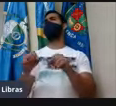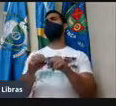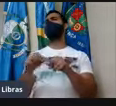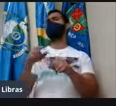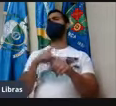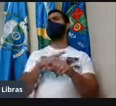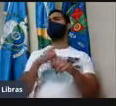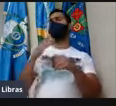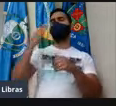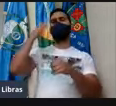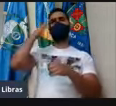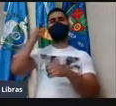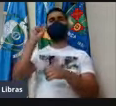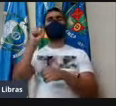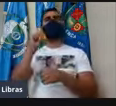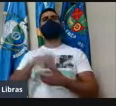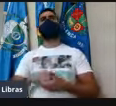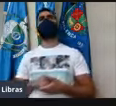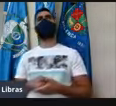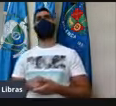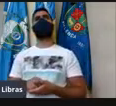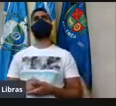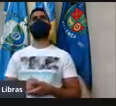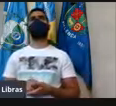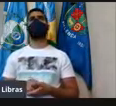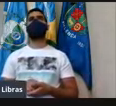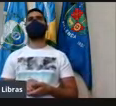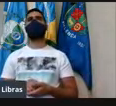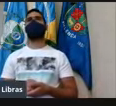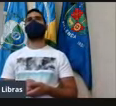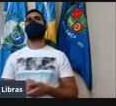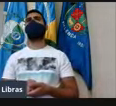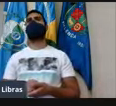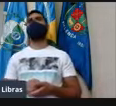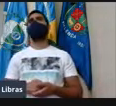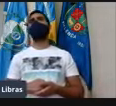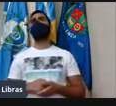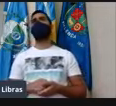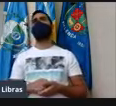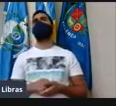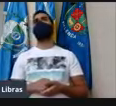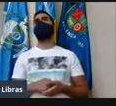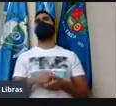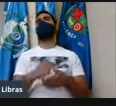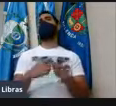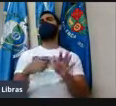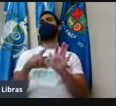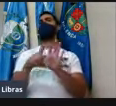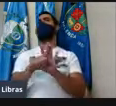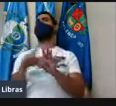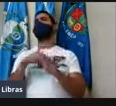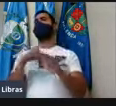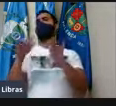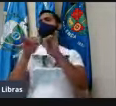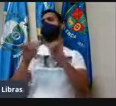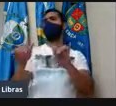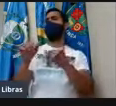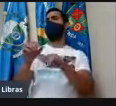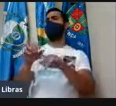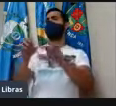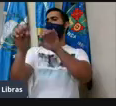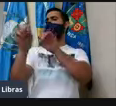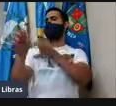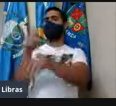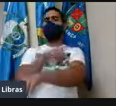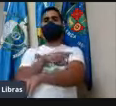tínhamos aquele entendimento, que ele é um entendimento muito fixado na Lei Municipal de Previdência, em que as orientadoras pedagógicas tinham